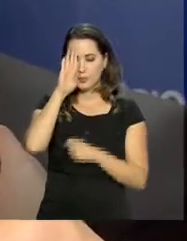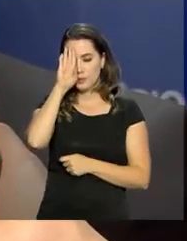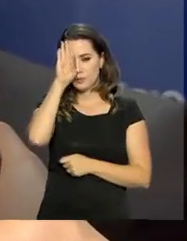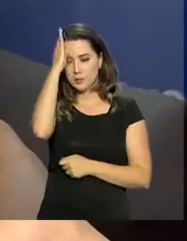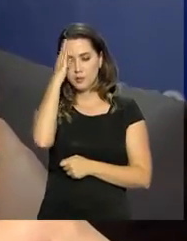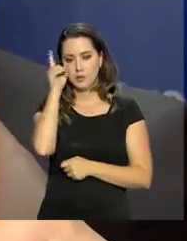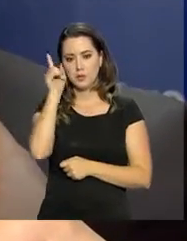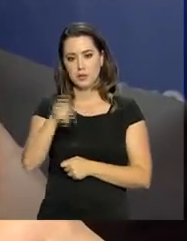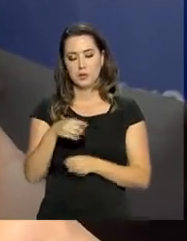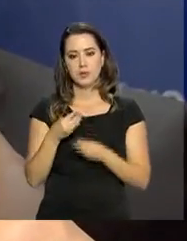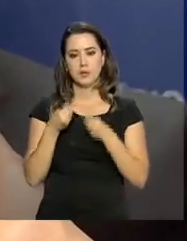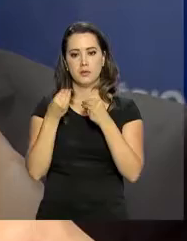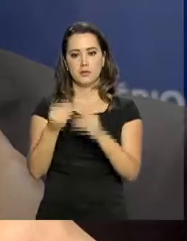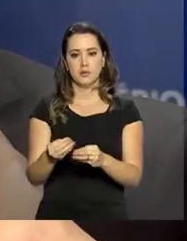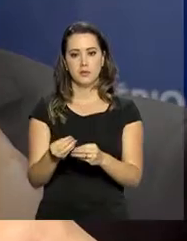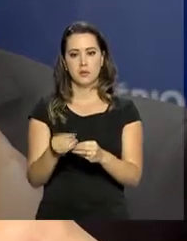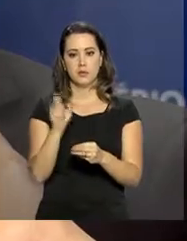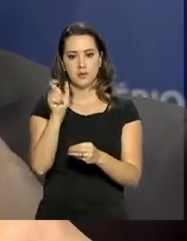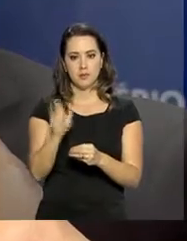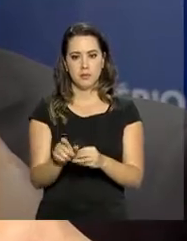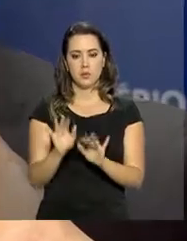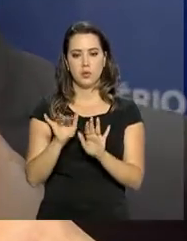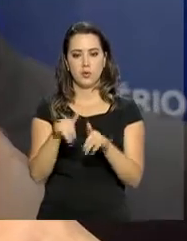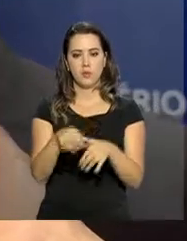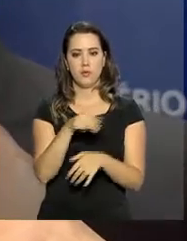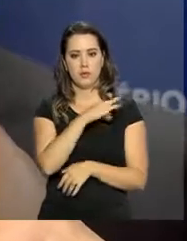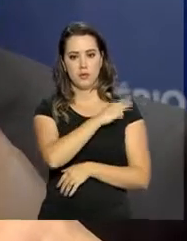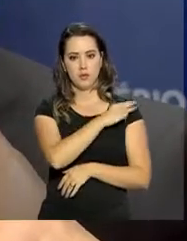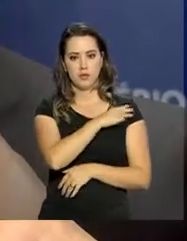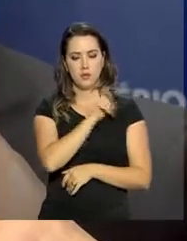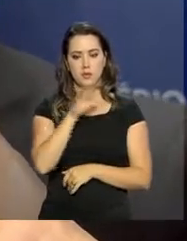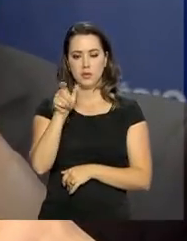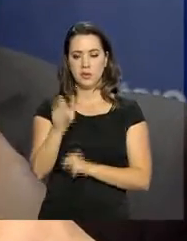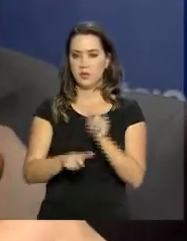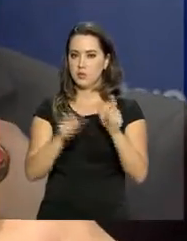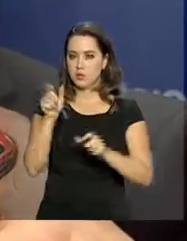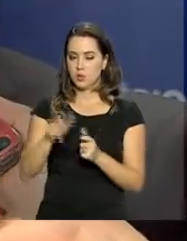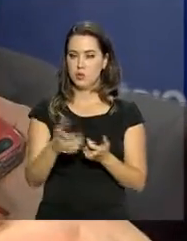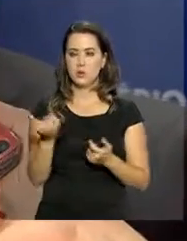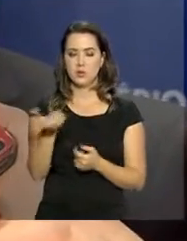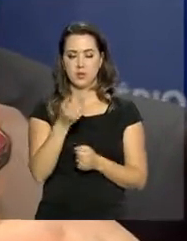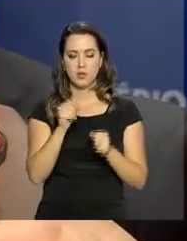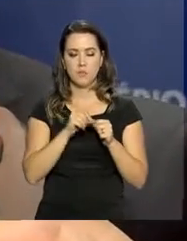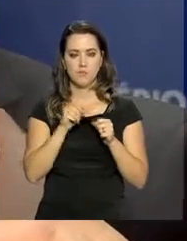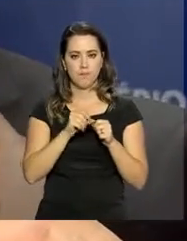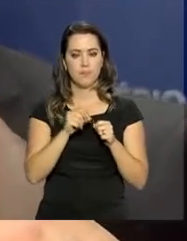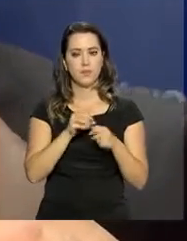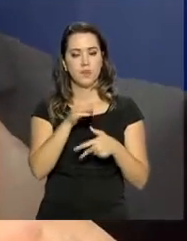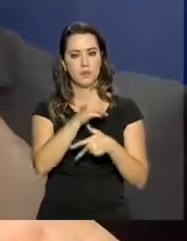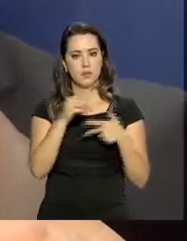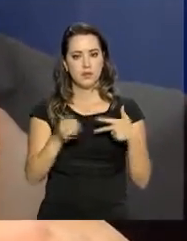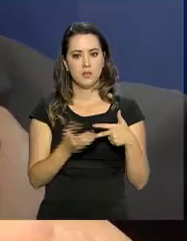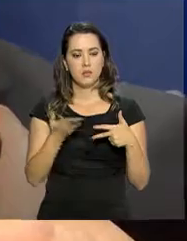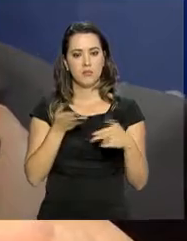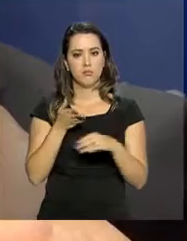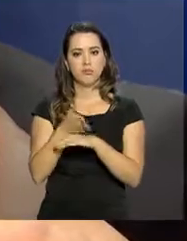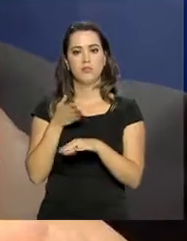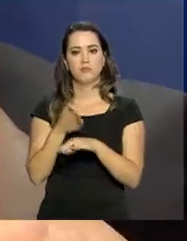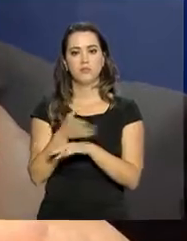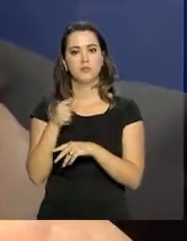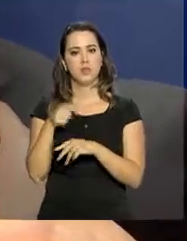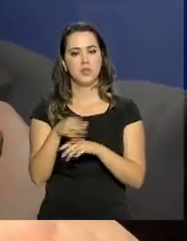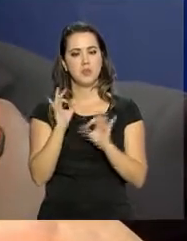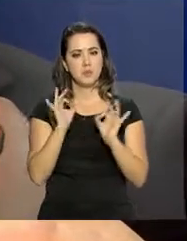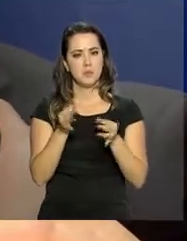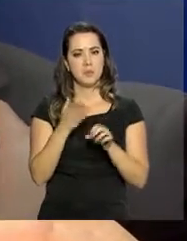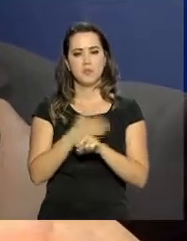primeira é garantir que o concluinte do ensino médio todos aqueles brasileiros que queiram fazer o exame tem esse acesso e assegurada segurança qualidade